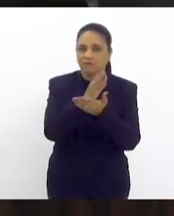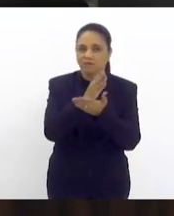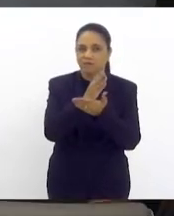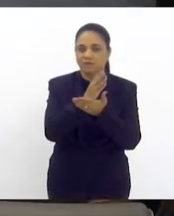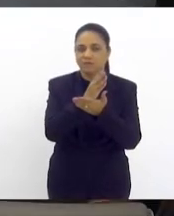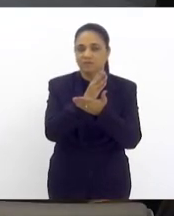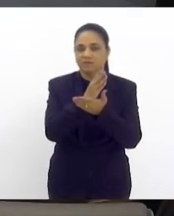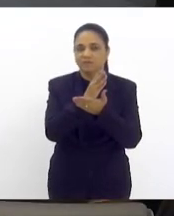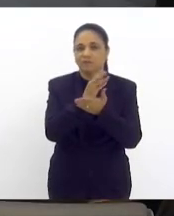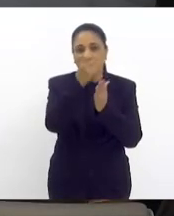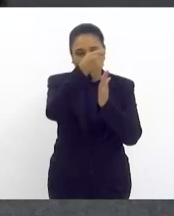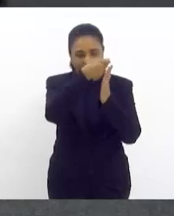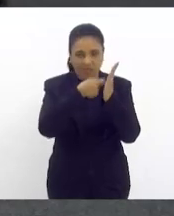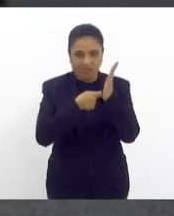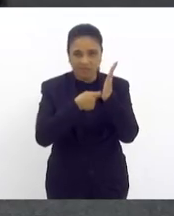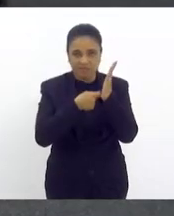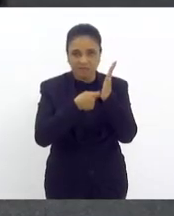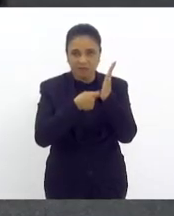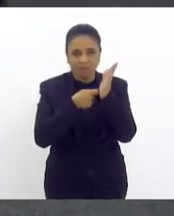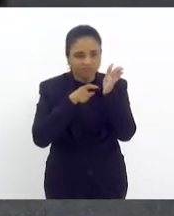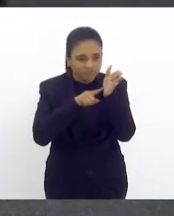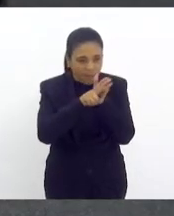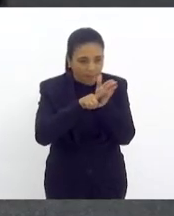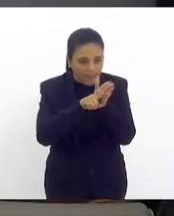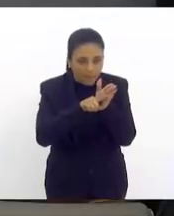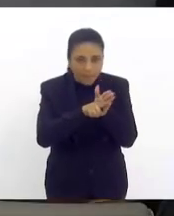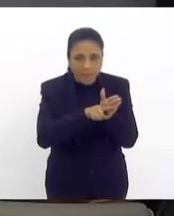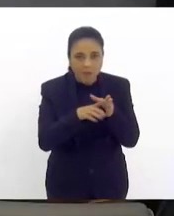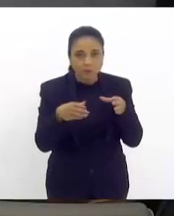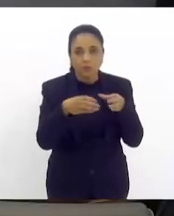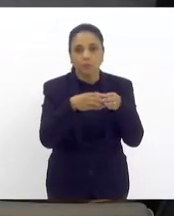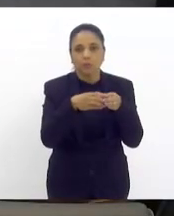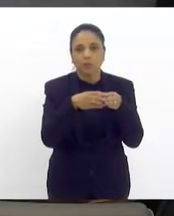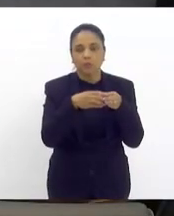vai redação verificação de corda